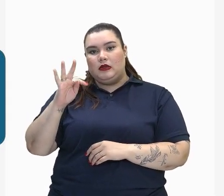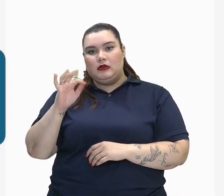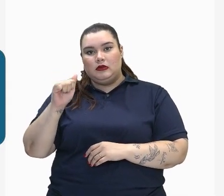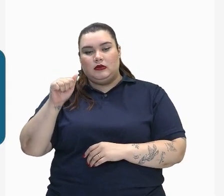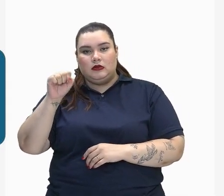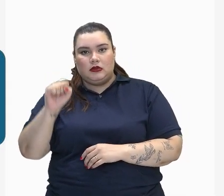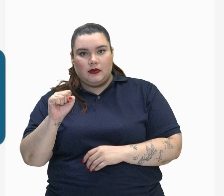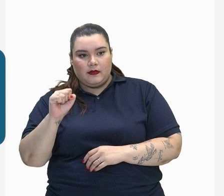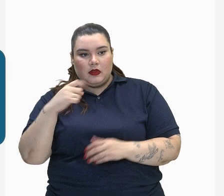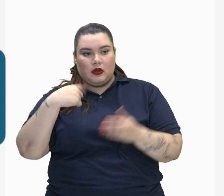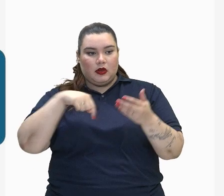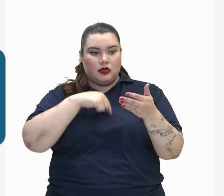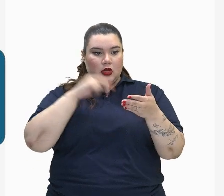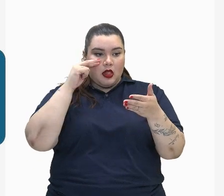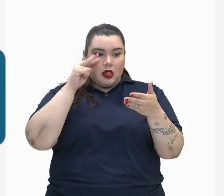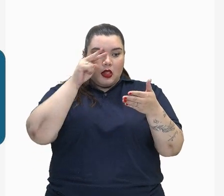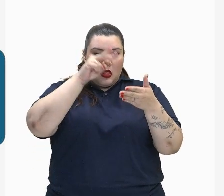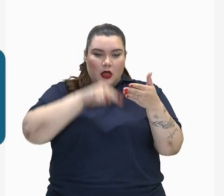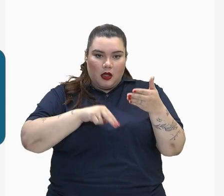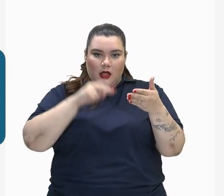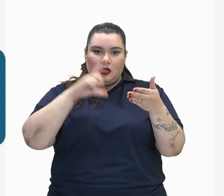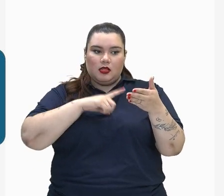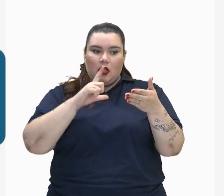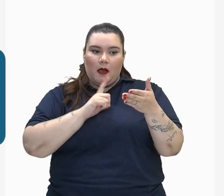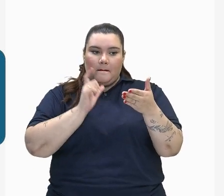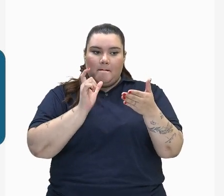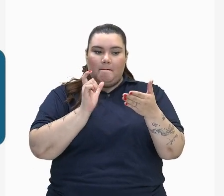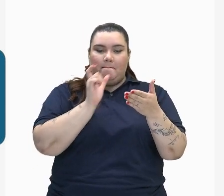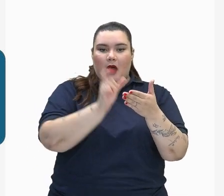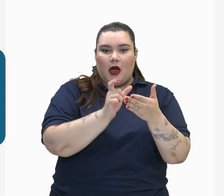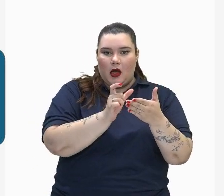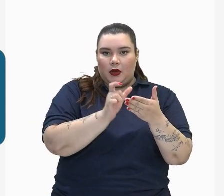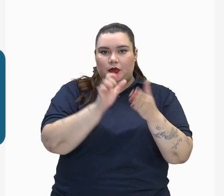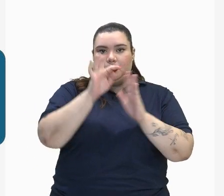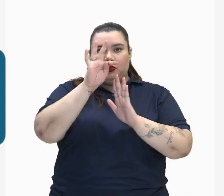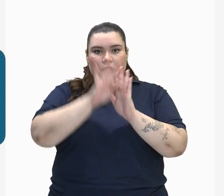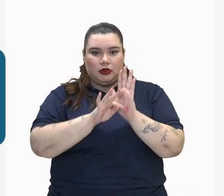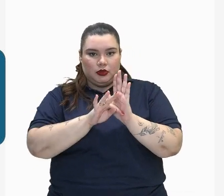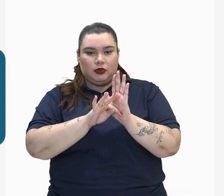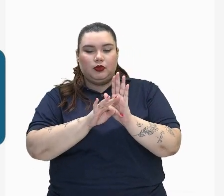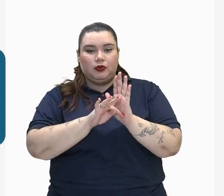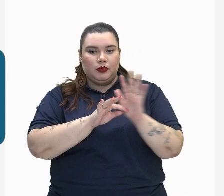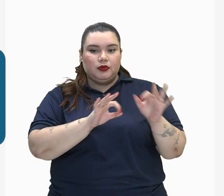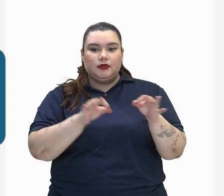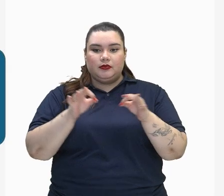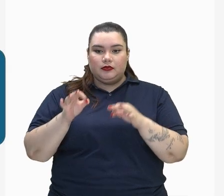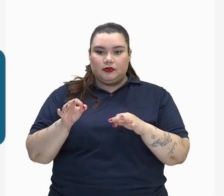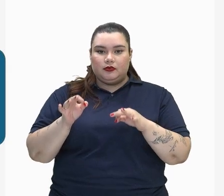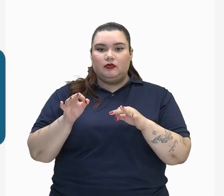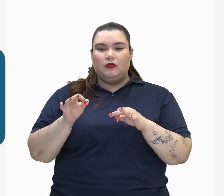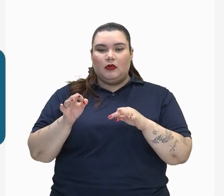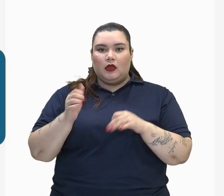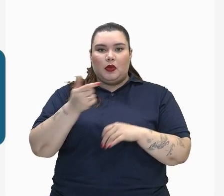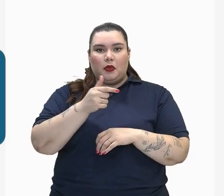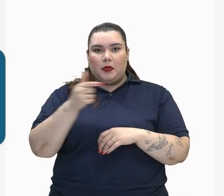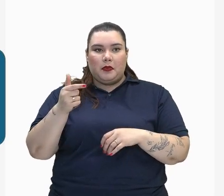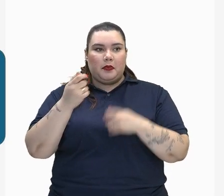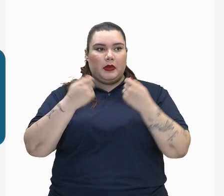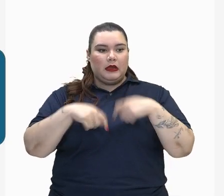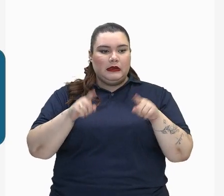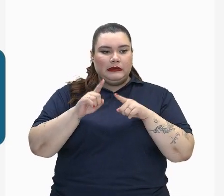ao ler, elas vão estar lá, na superfície do texto. Você não vai ter trabalho